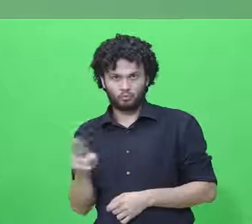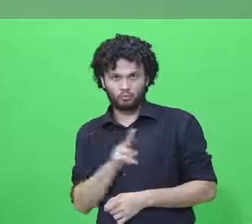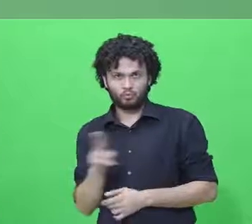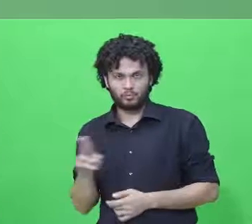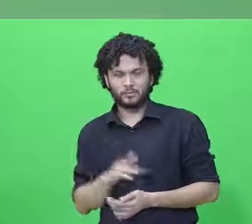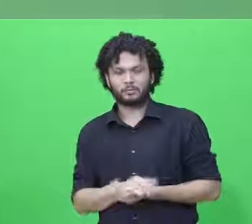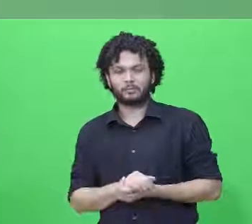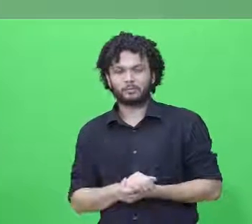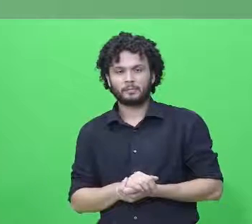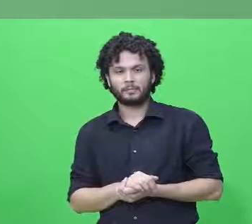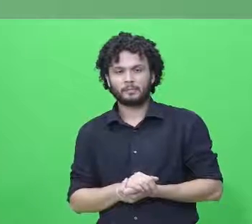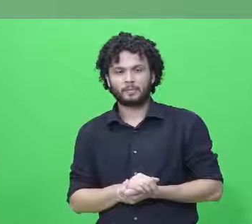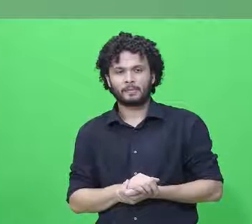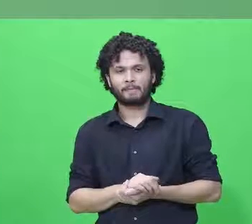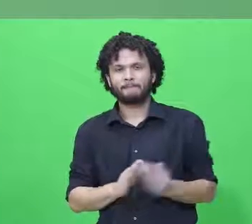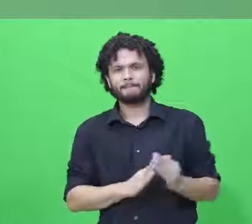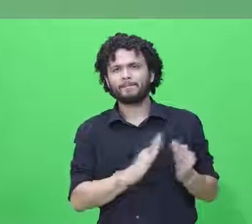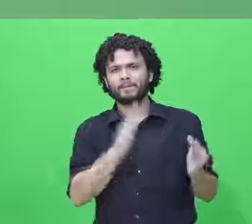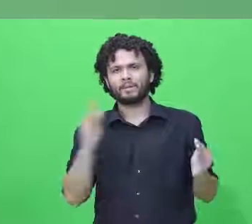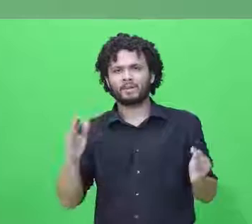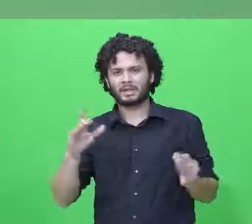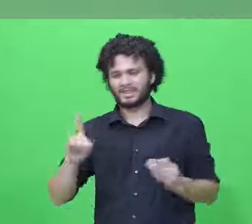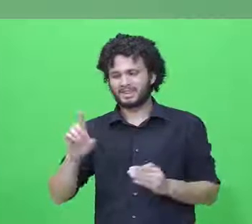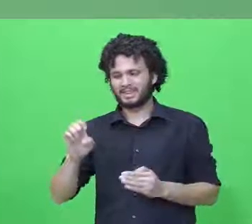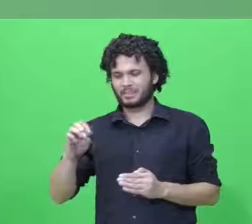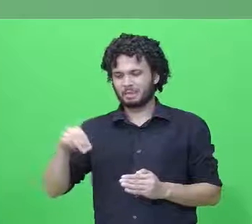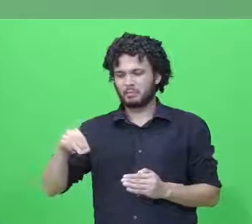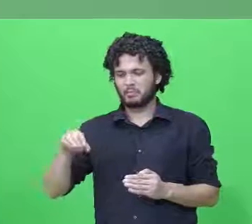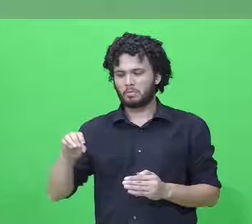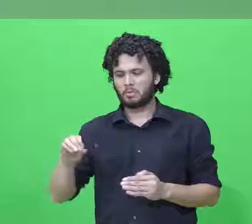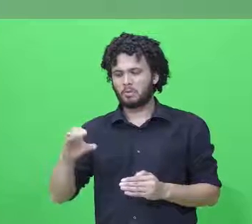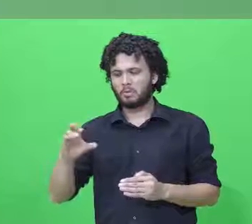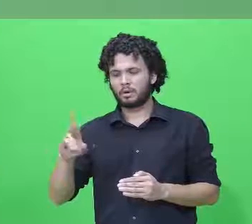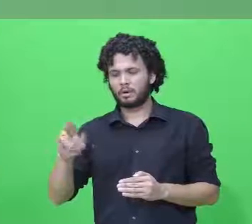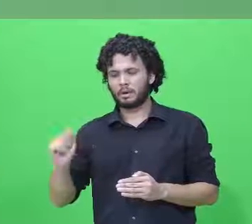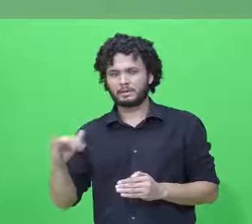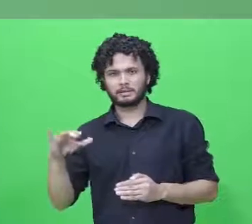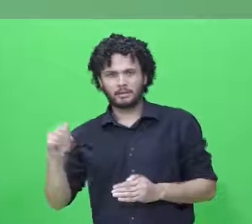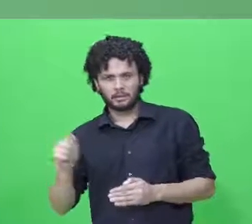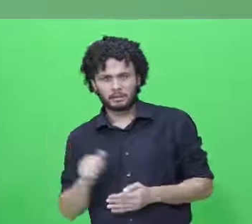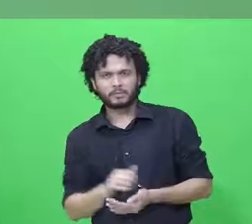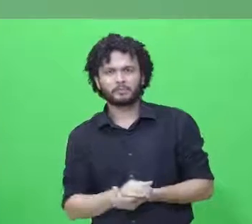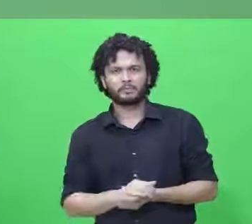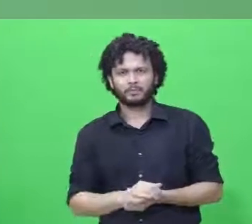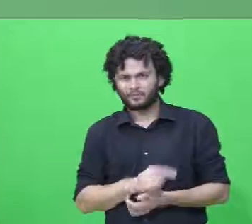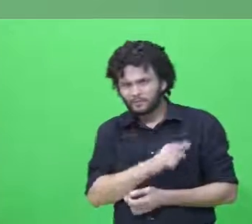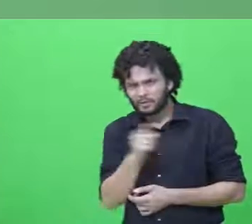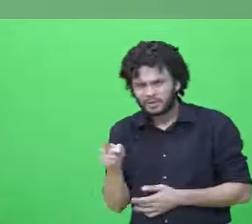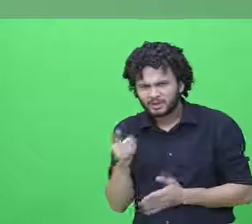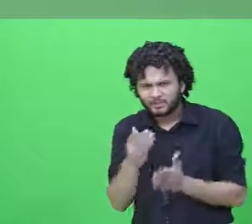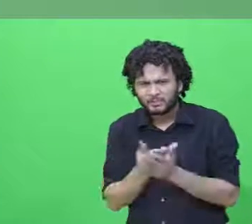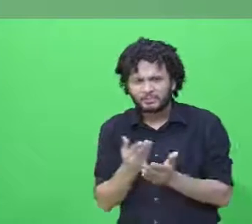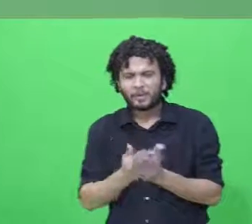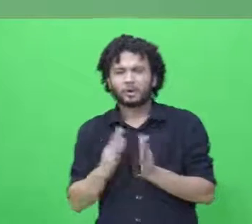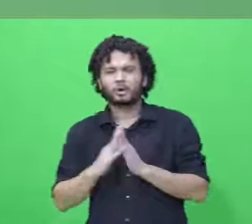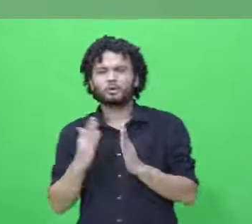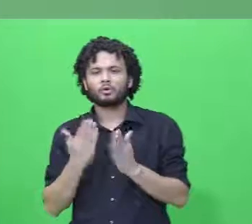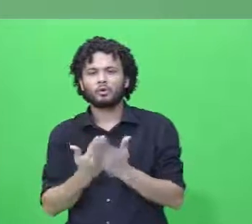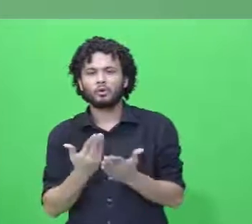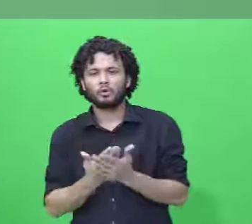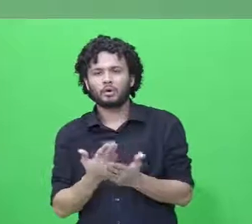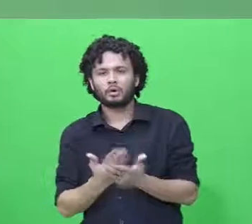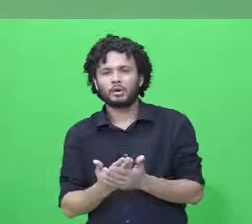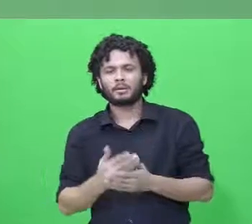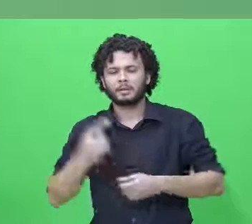chamar, então, de período democrático, tá? Então, olha só. Vocês que estão aí nas escolas da capital